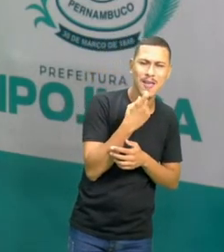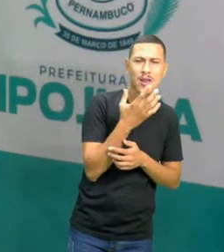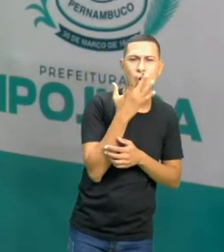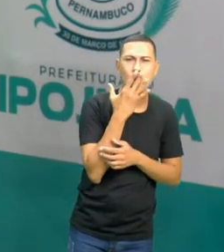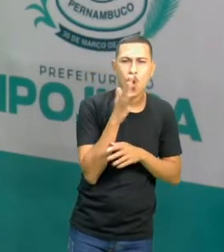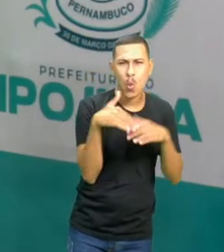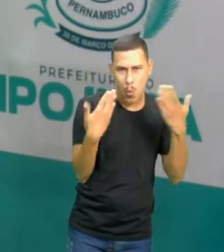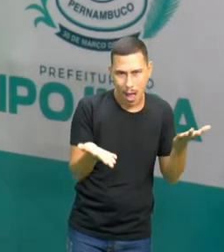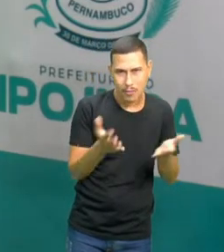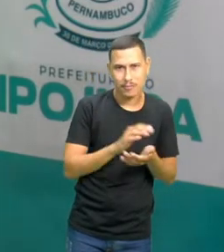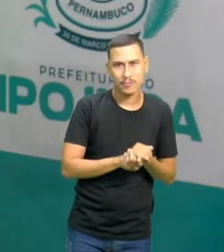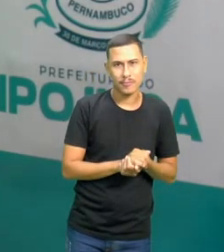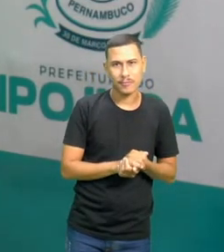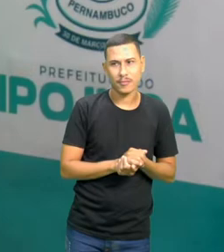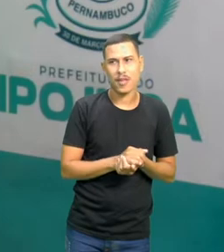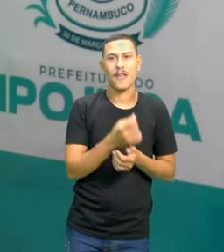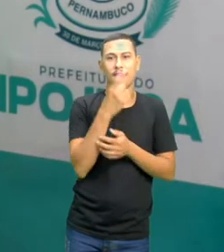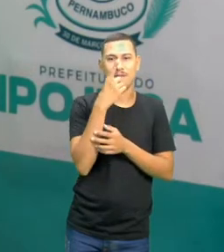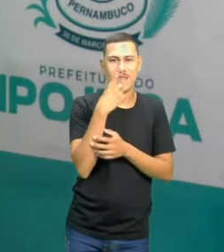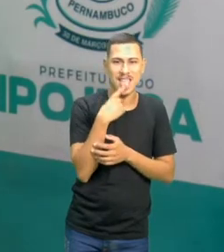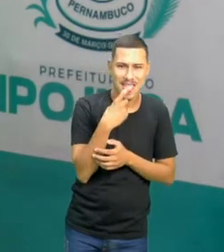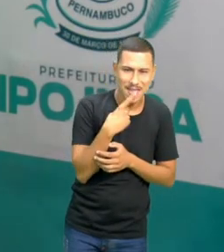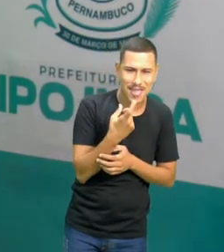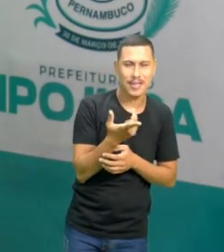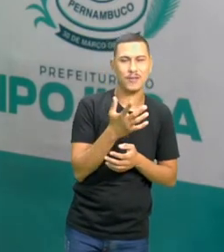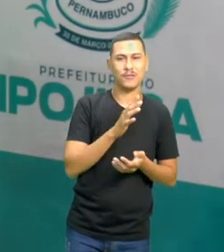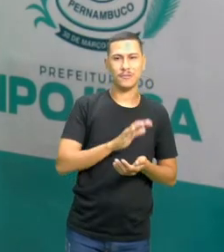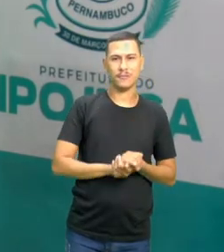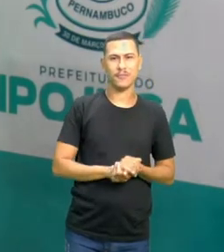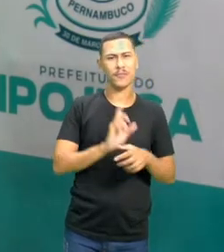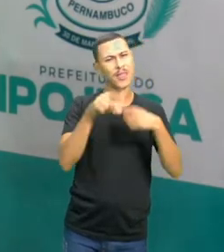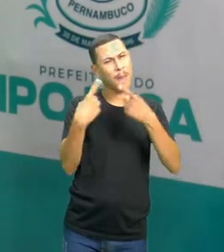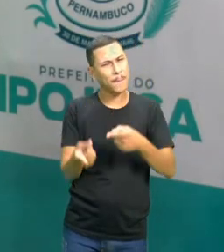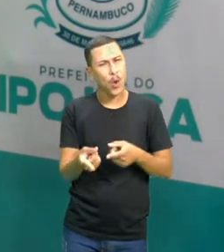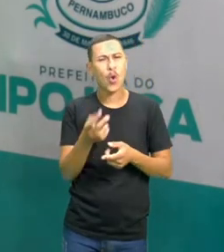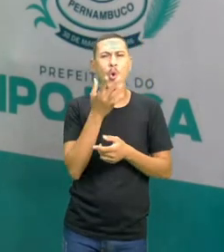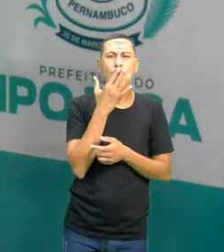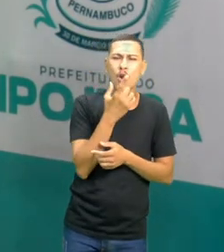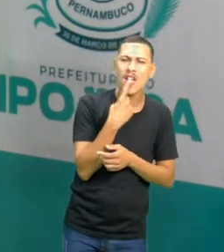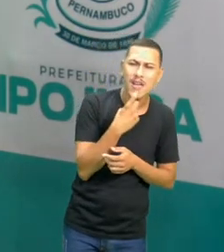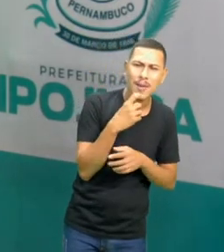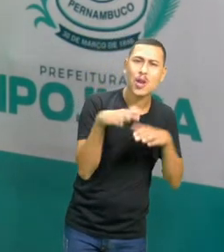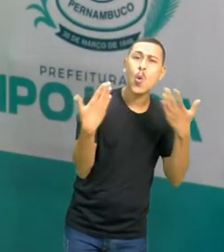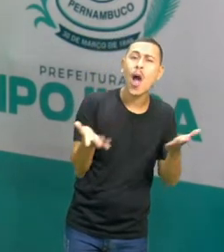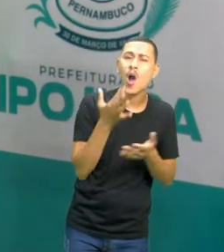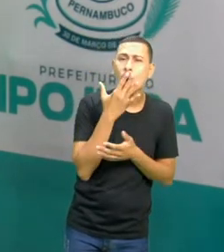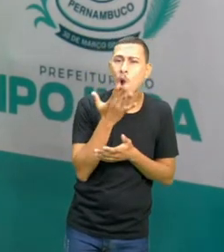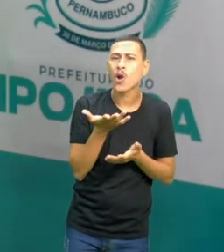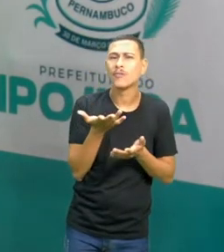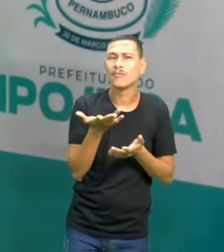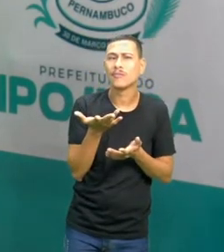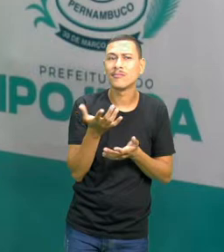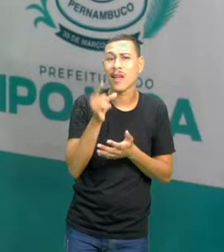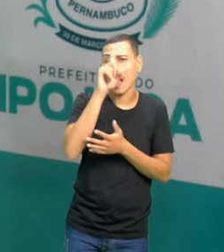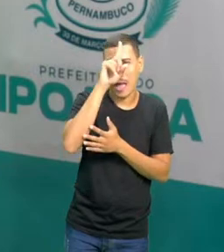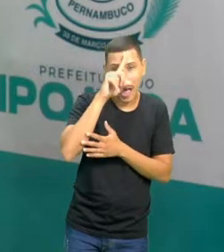É isso aí, a cor vermelha. E depois da vermelha vai ser o